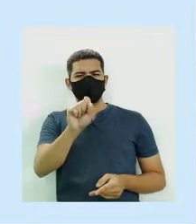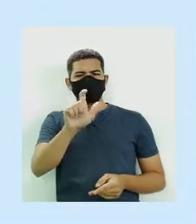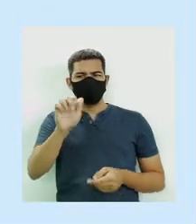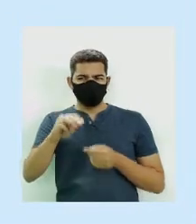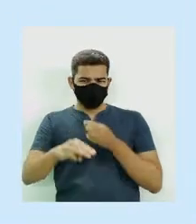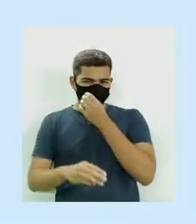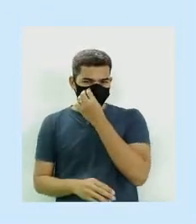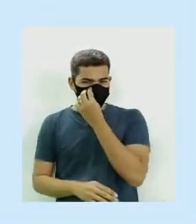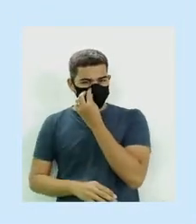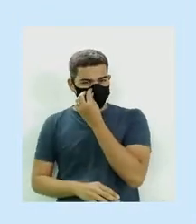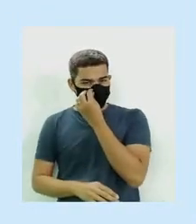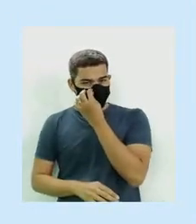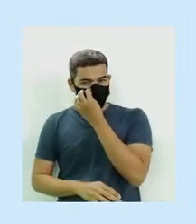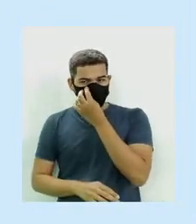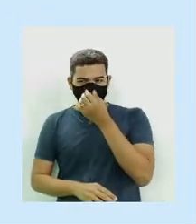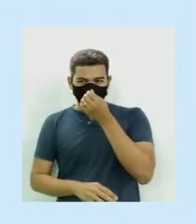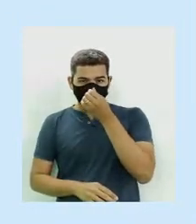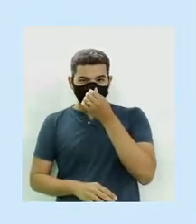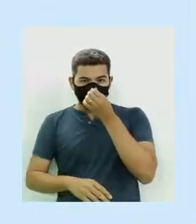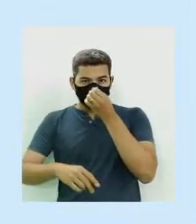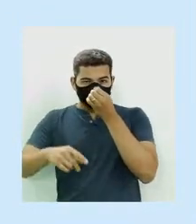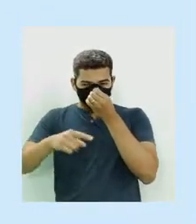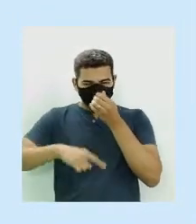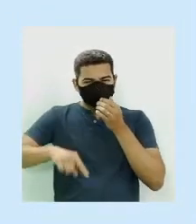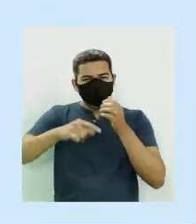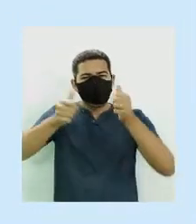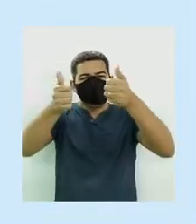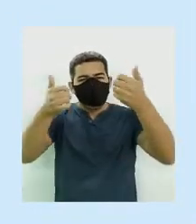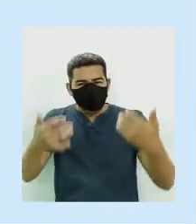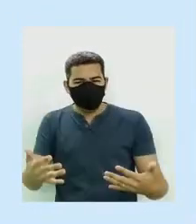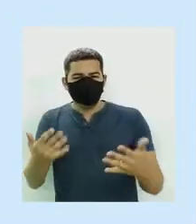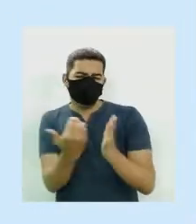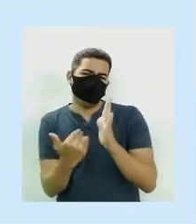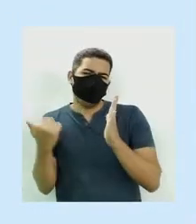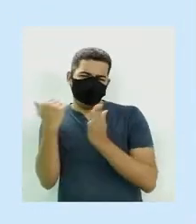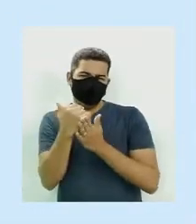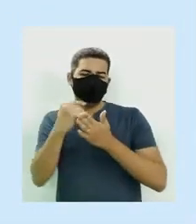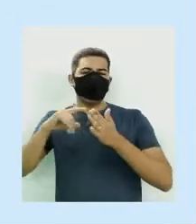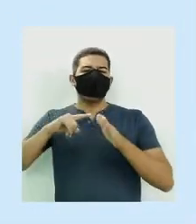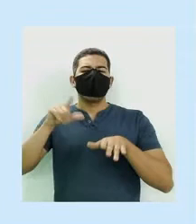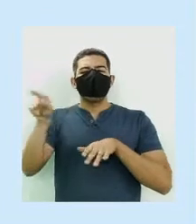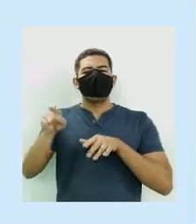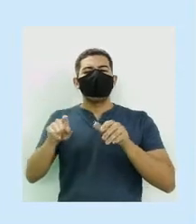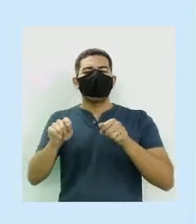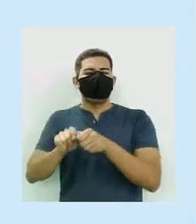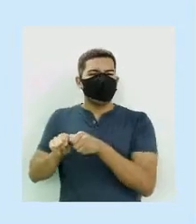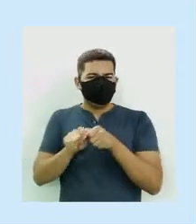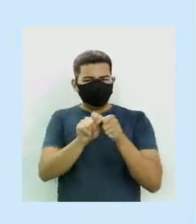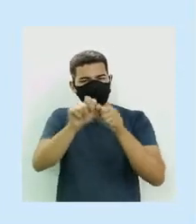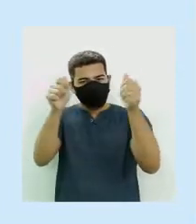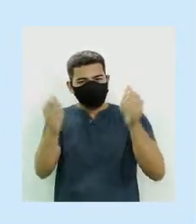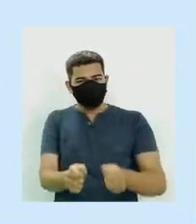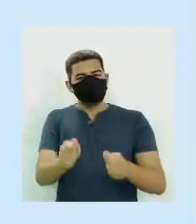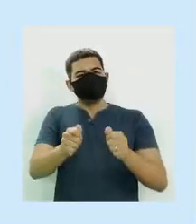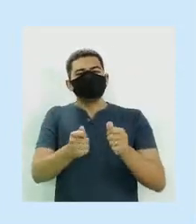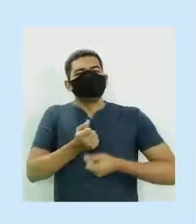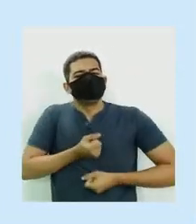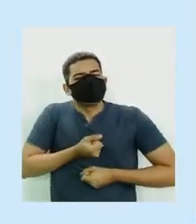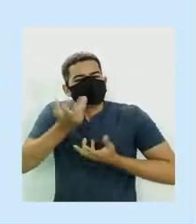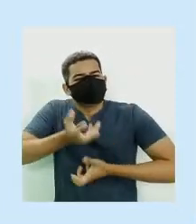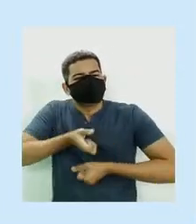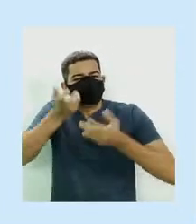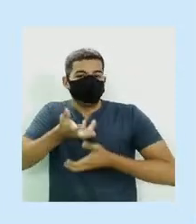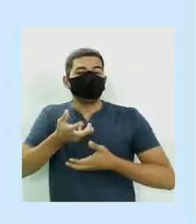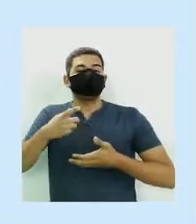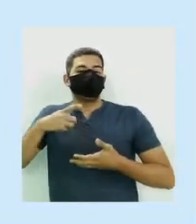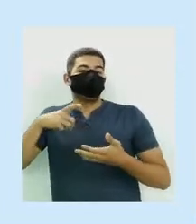esse conteúdo, né? Como eu tinha dito a vocês, essa produção artística, essa produção de poema que vai ser